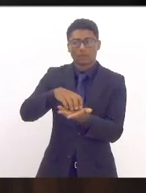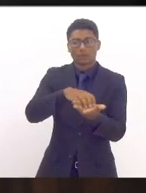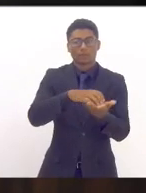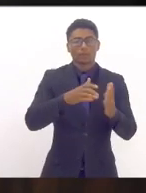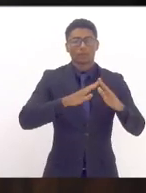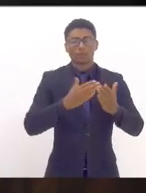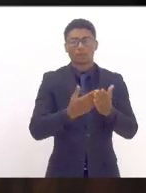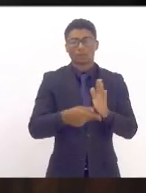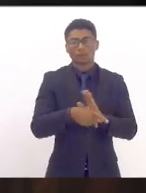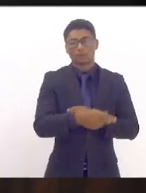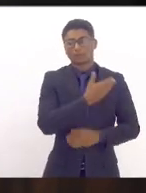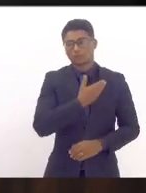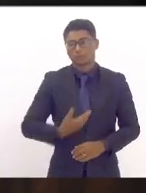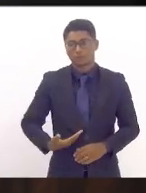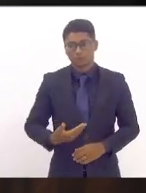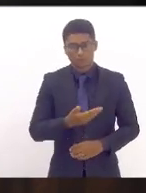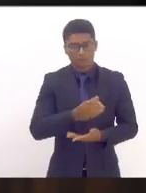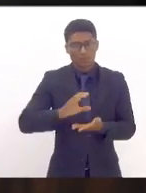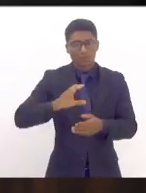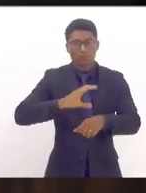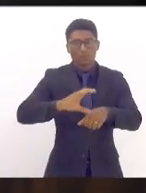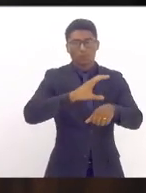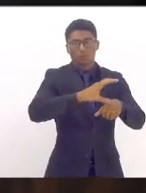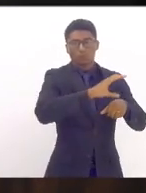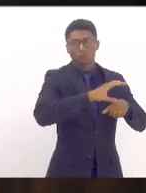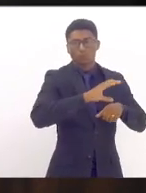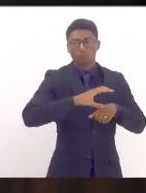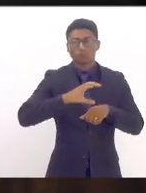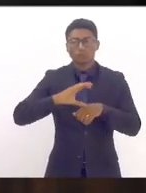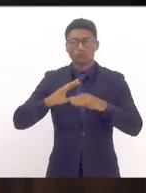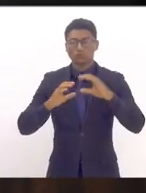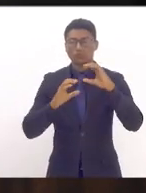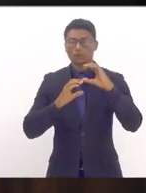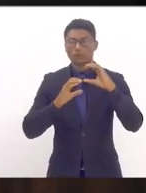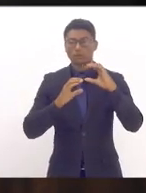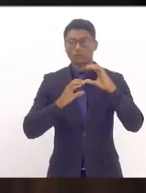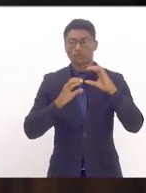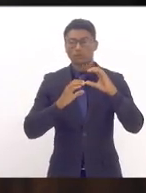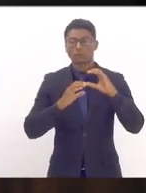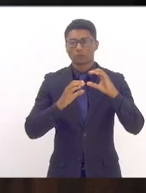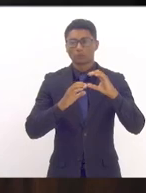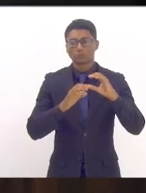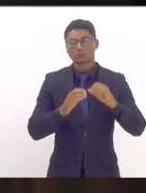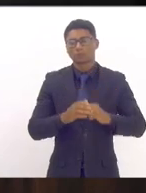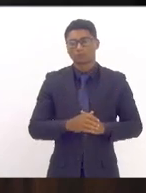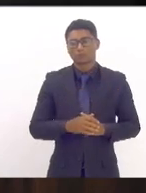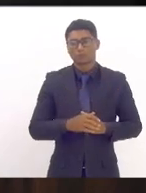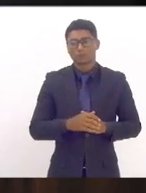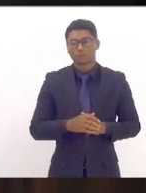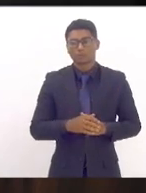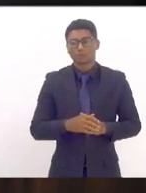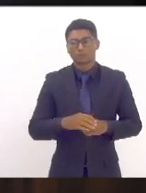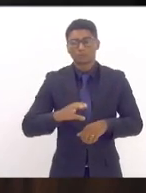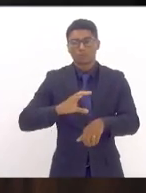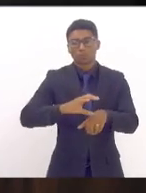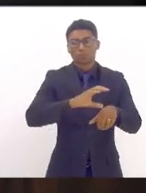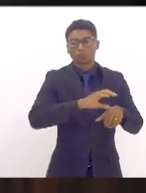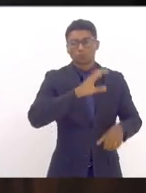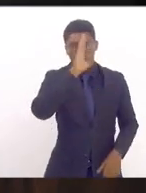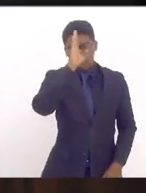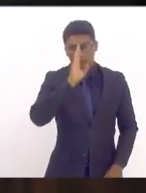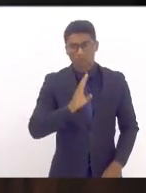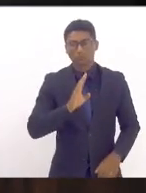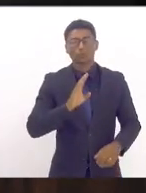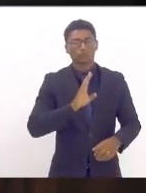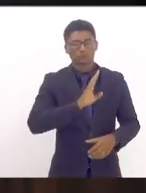público por cursos pré-vestibulares comunitários Nas condições que mencionam para acrescentar os cursos de pré-vestibular gratuito e da